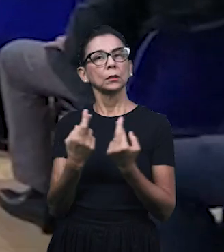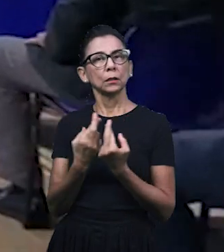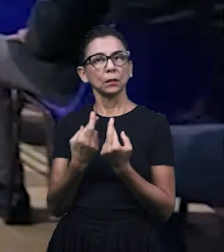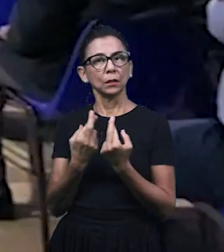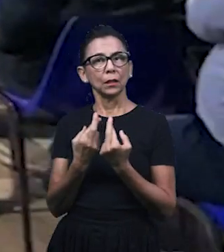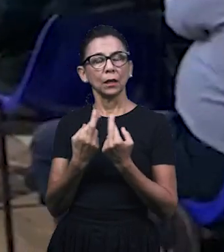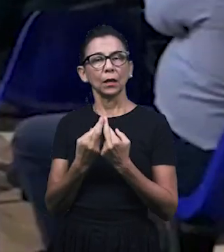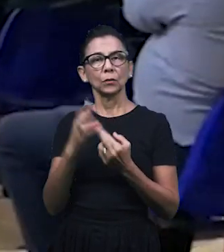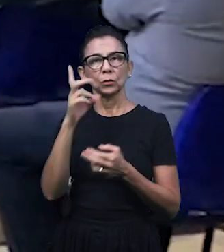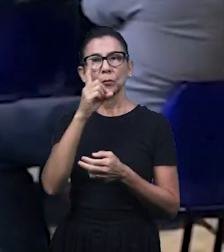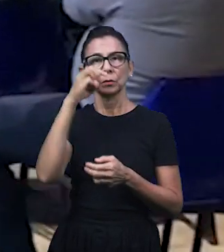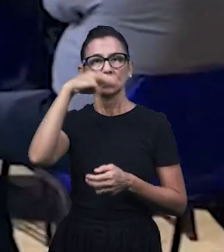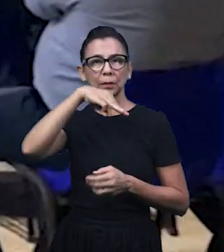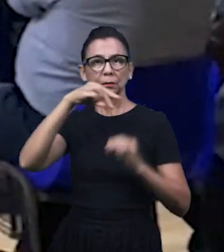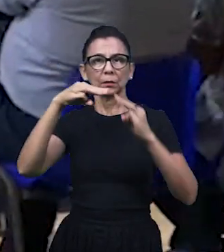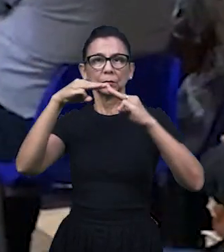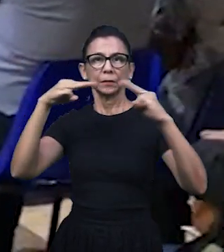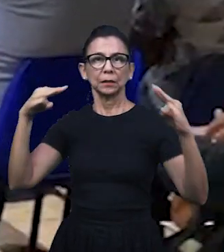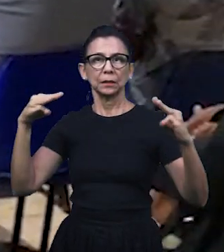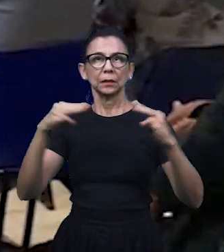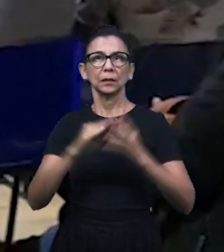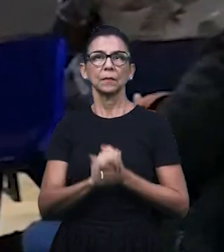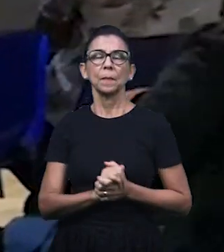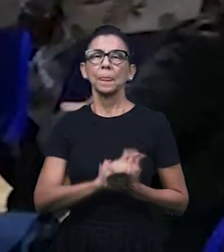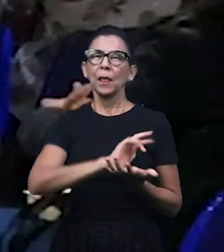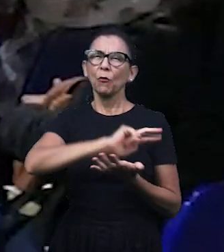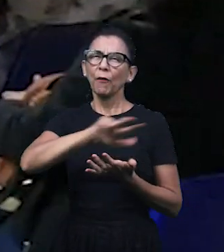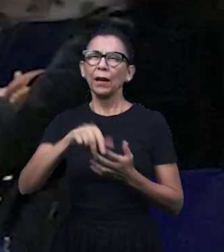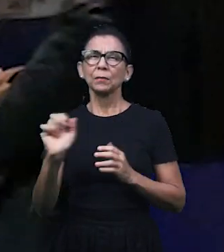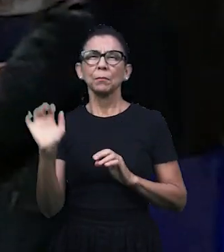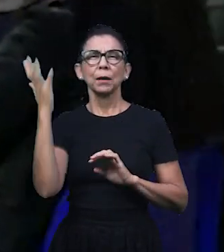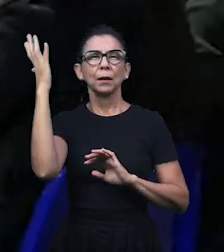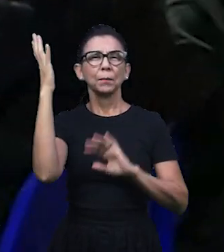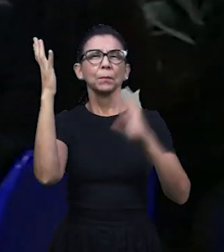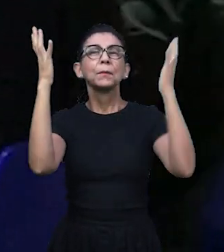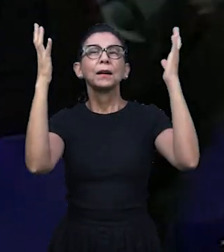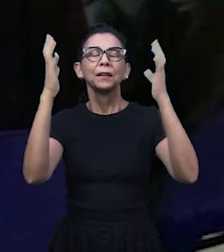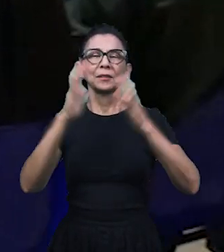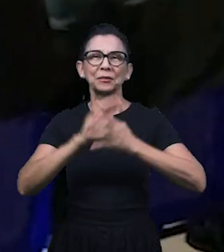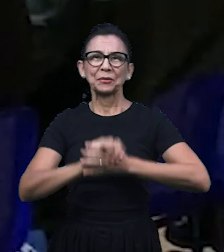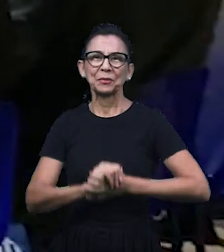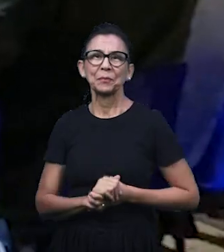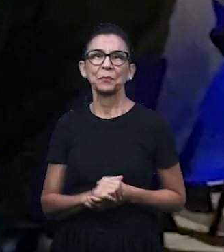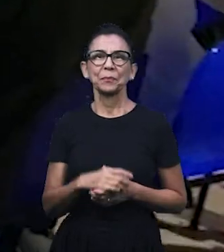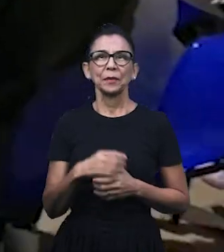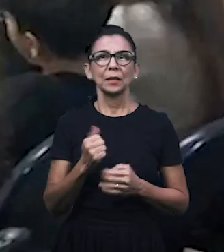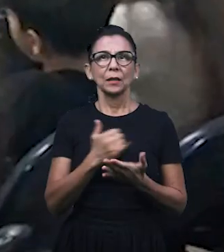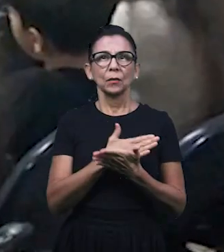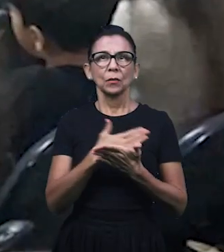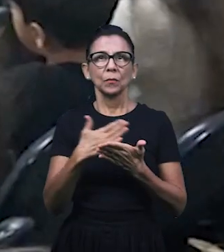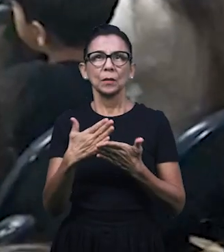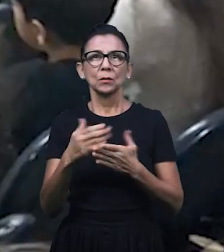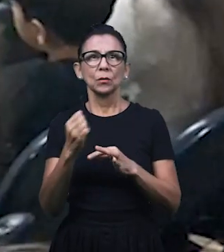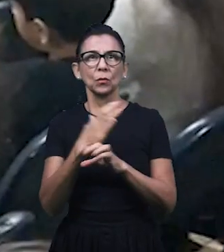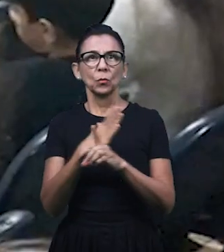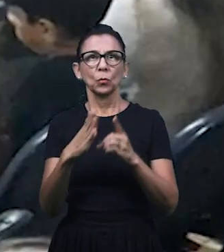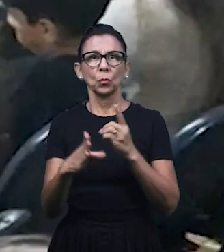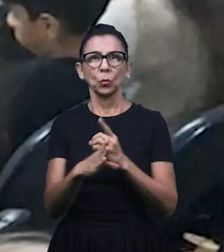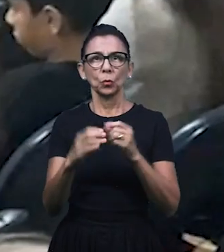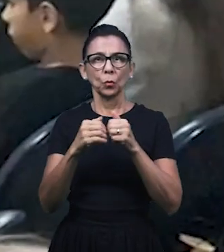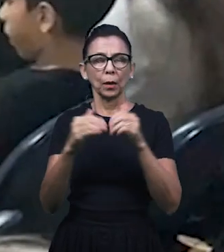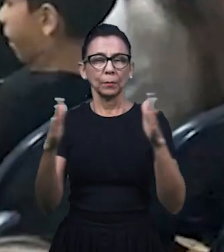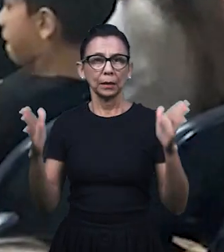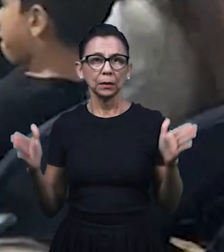onde aconteceu uma sequência de eventos com toda a igreja. O primeiro deles foi um culto de abertura. Ele nos